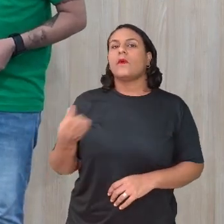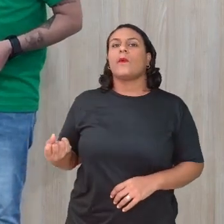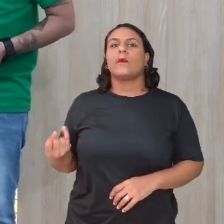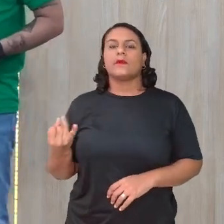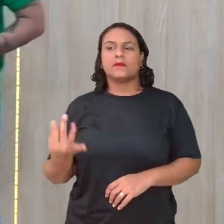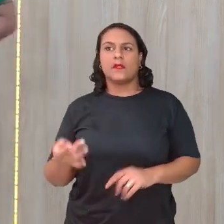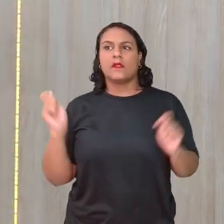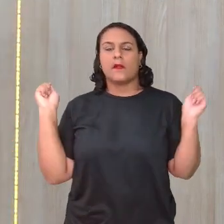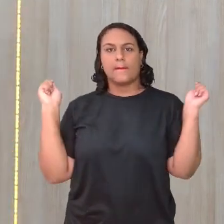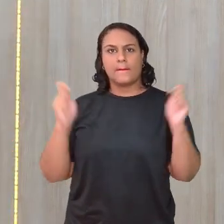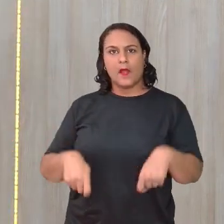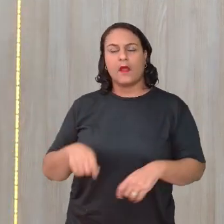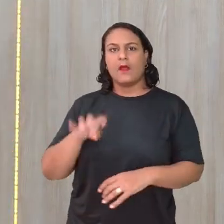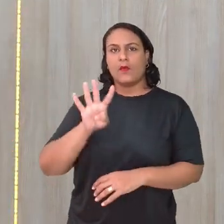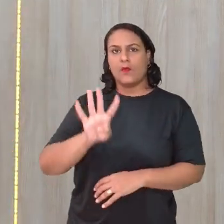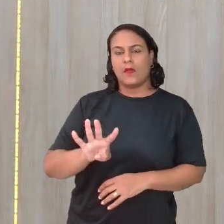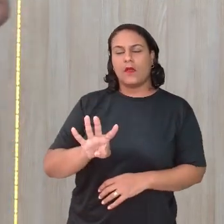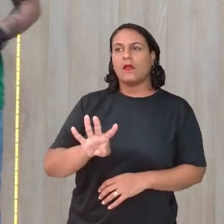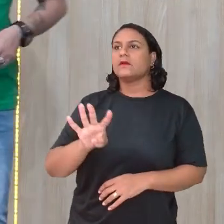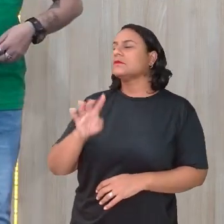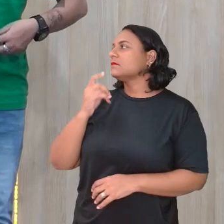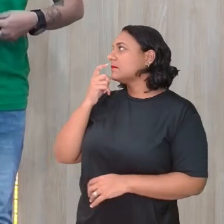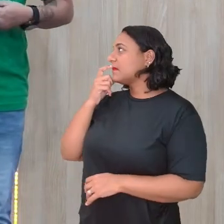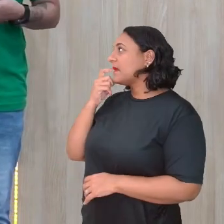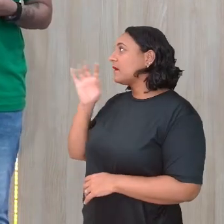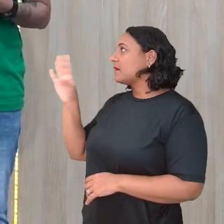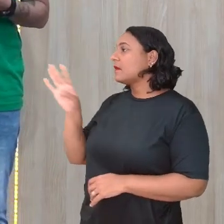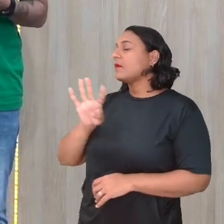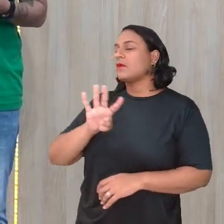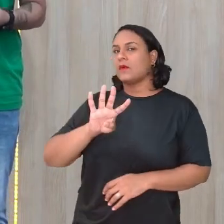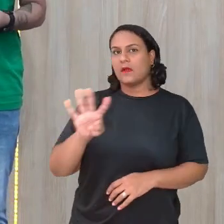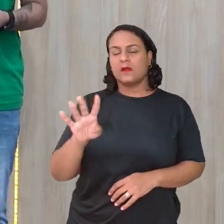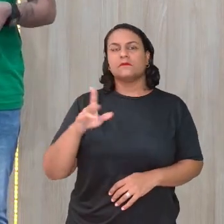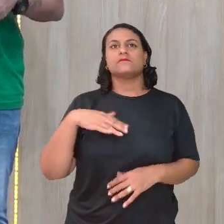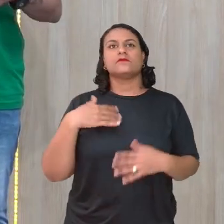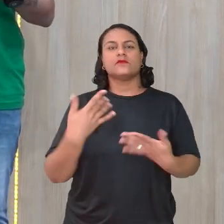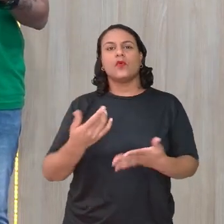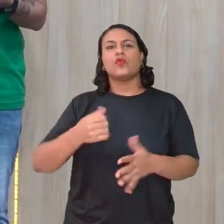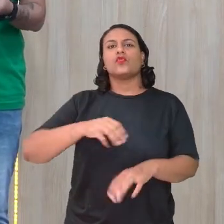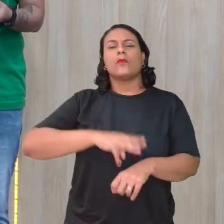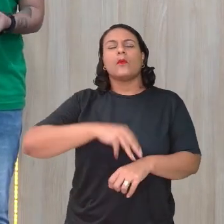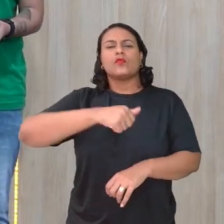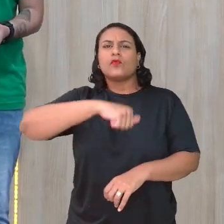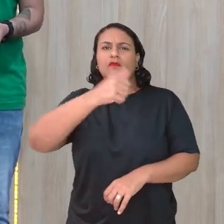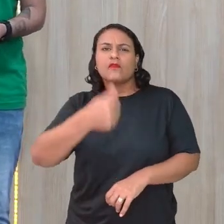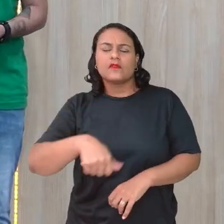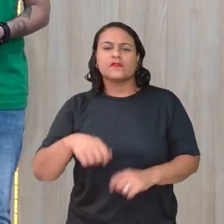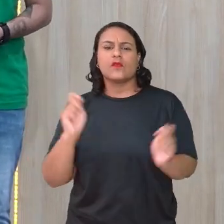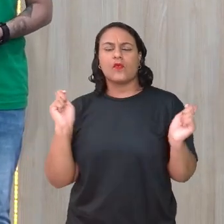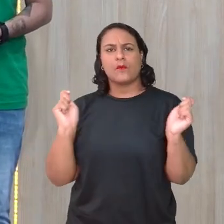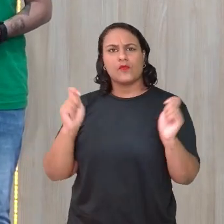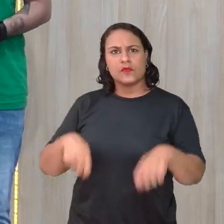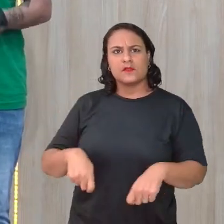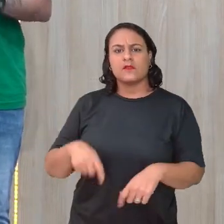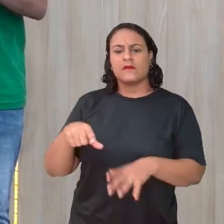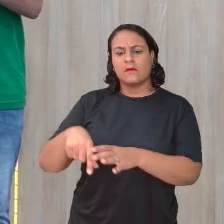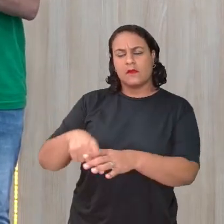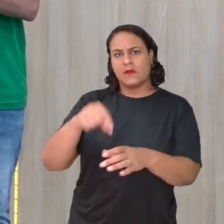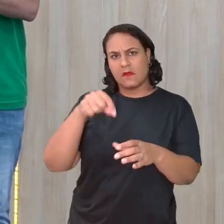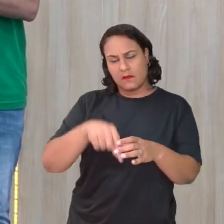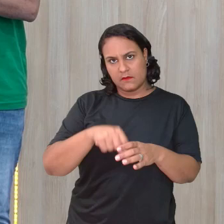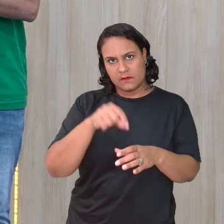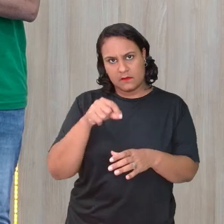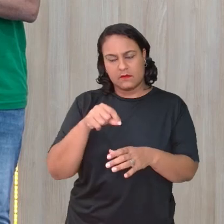casos possíveis são esses 4 aí, ou seja, dentro do que eu estou avaliando, os casos possíveis para o sorteio